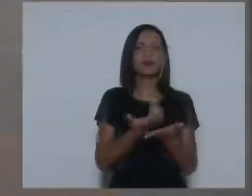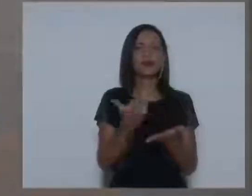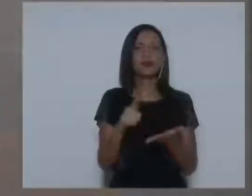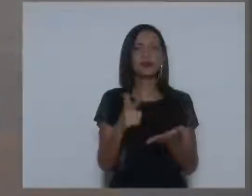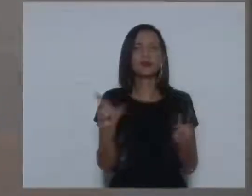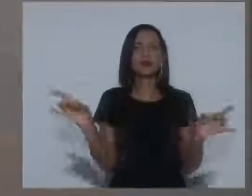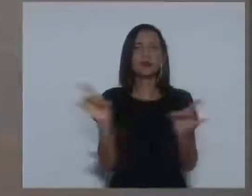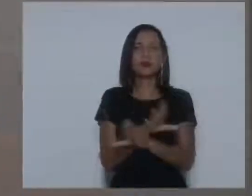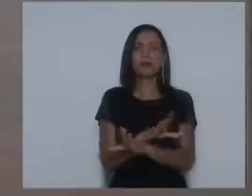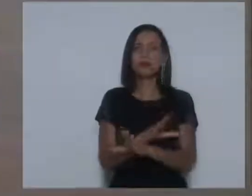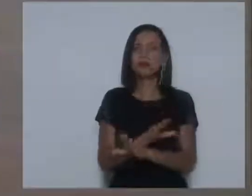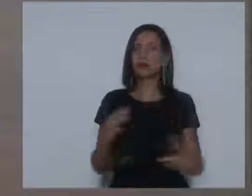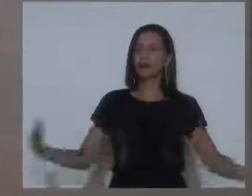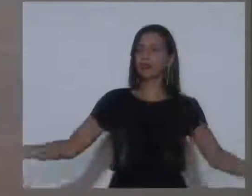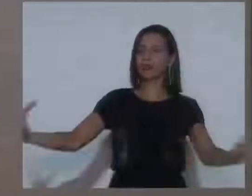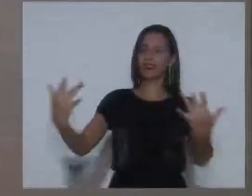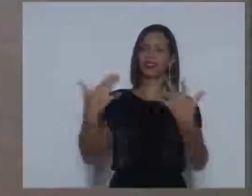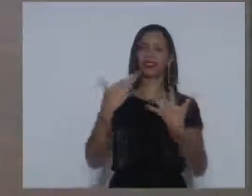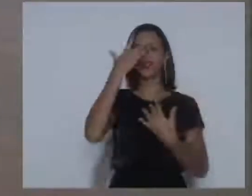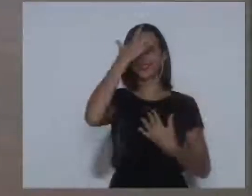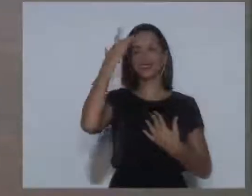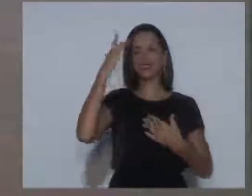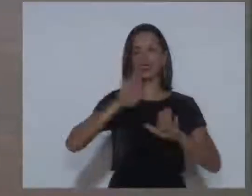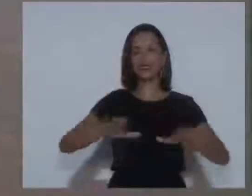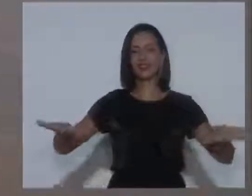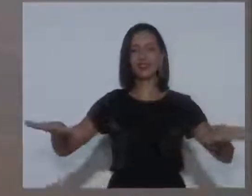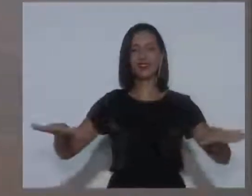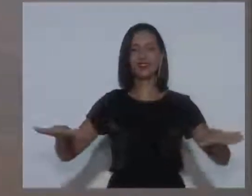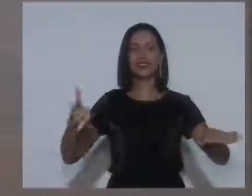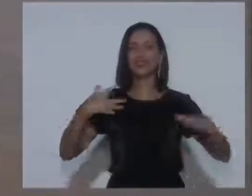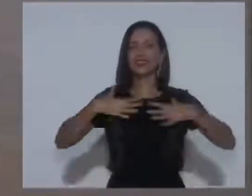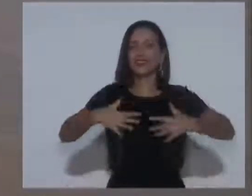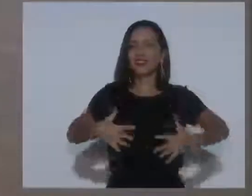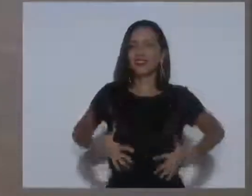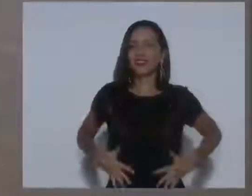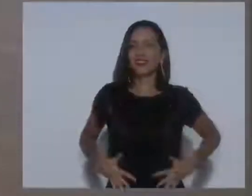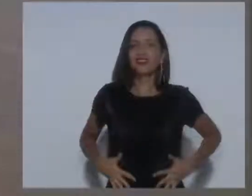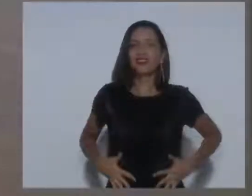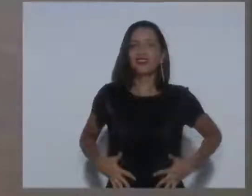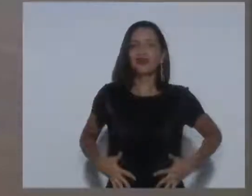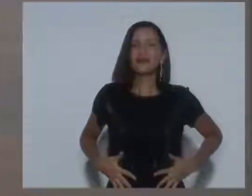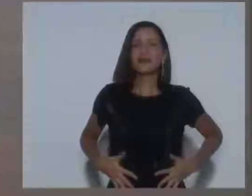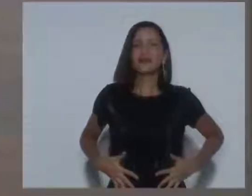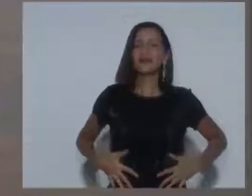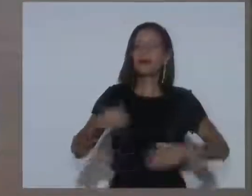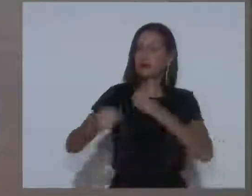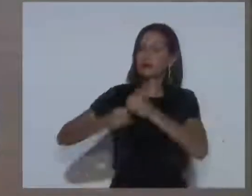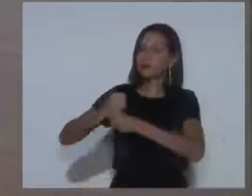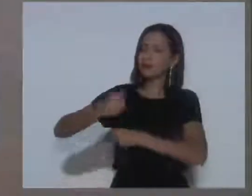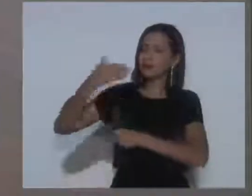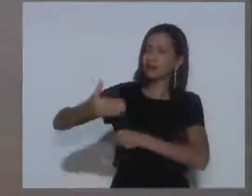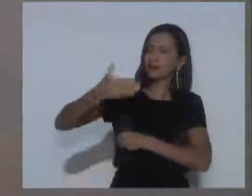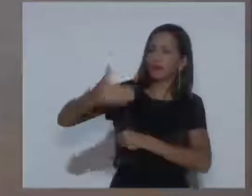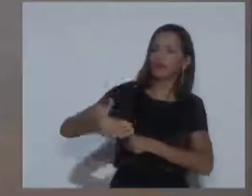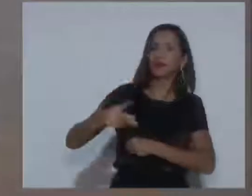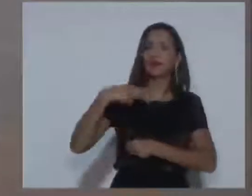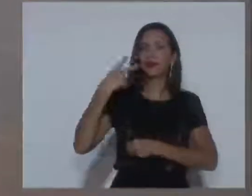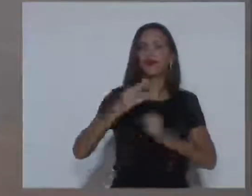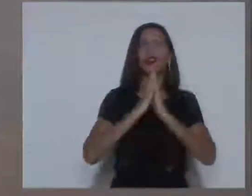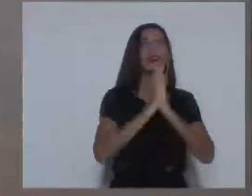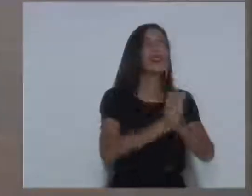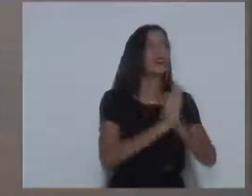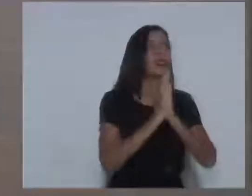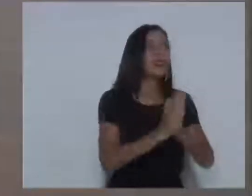coisa pronta? Sem os uniformes, gente. Todo ano estão os vereadores aqui esgoelando para